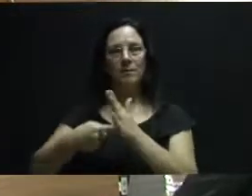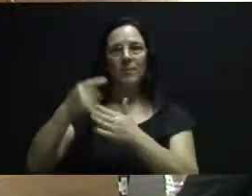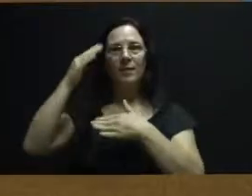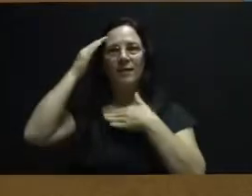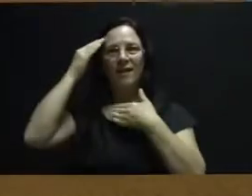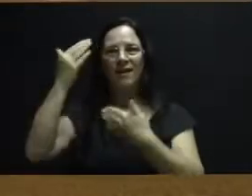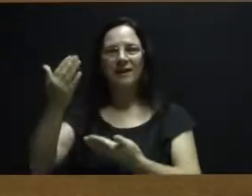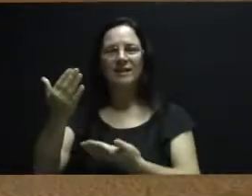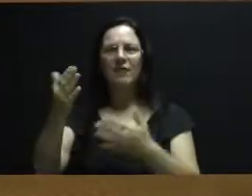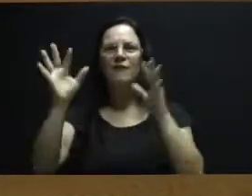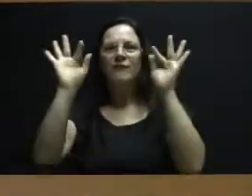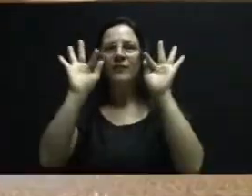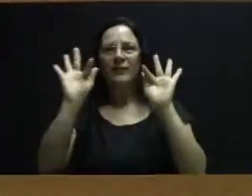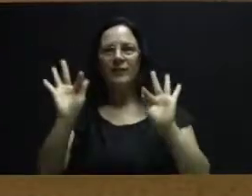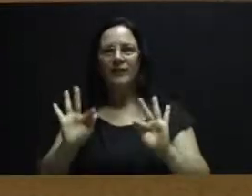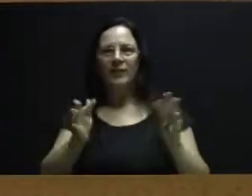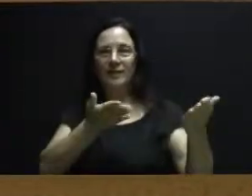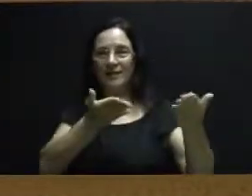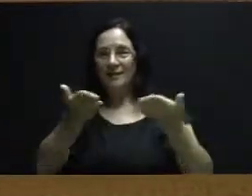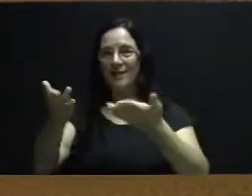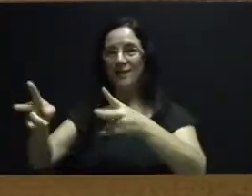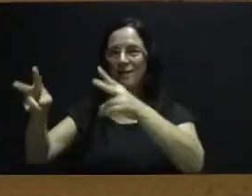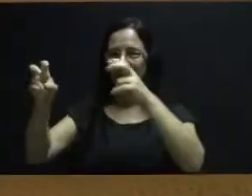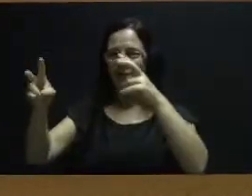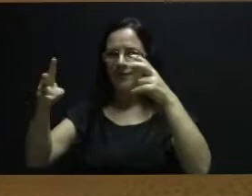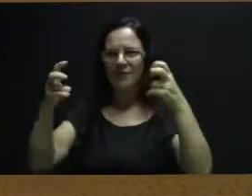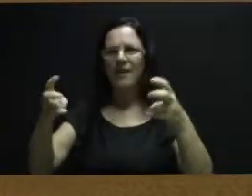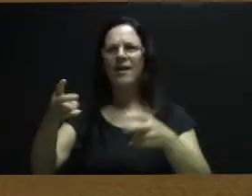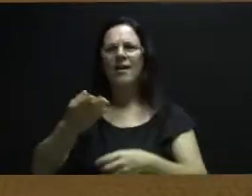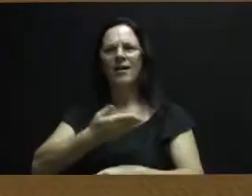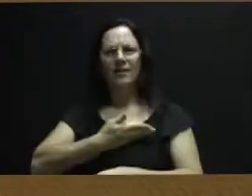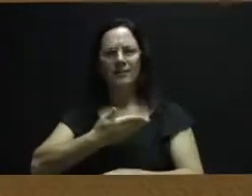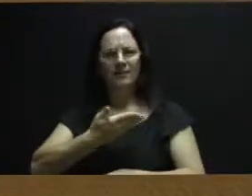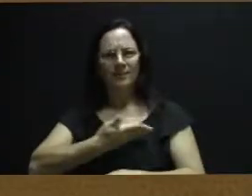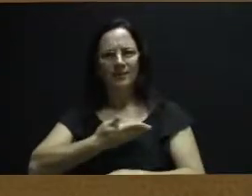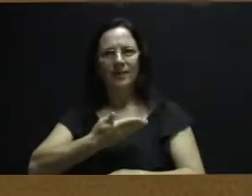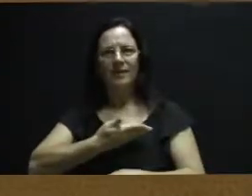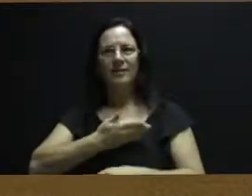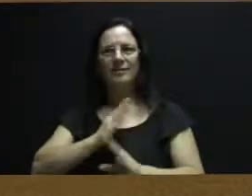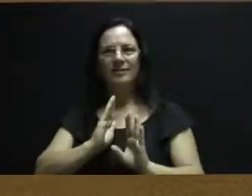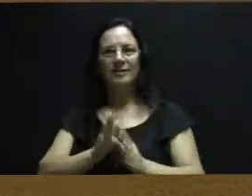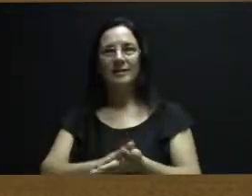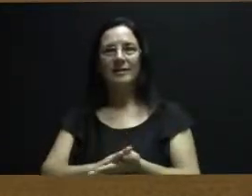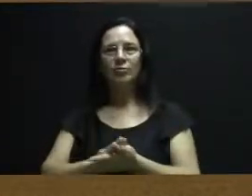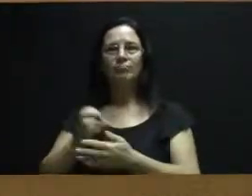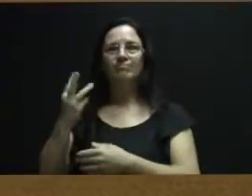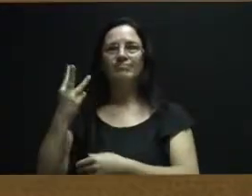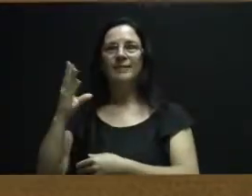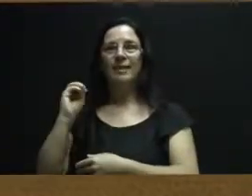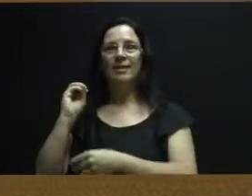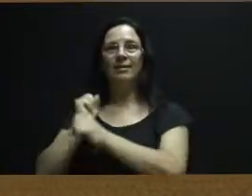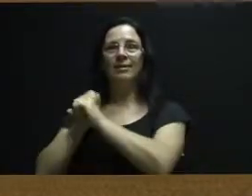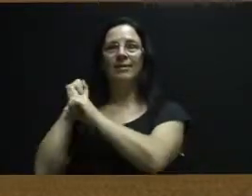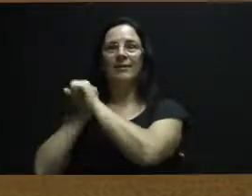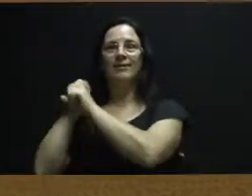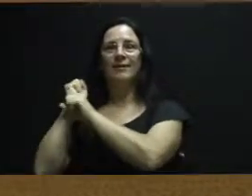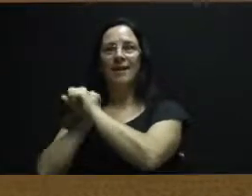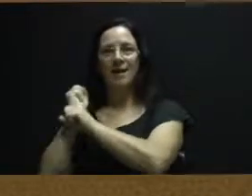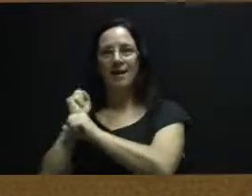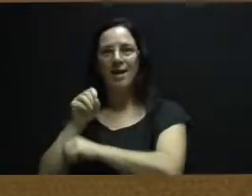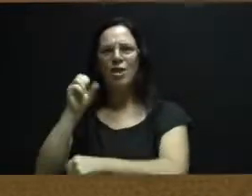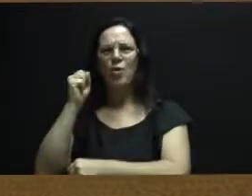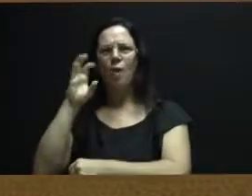e estar feliz por rever amigos, profissionais, mas antes de tudo, amigos de 30 anos atrás, os anos 80,